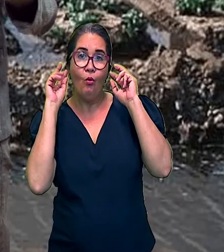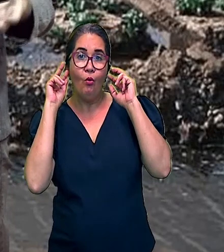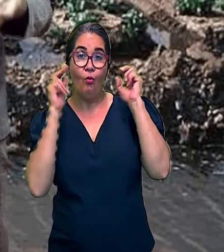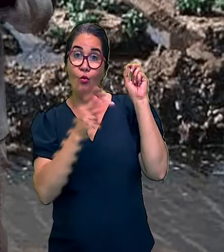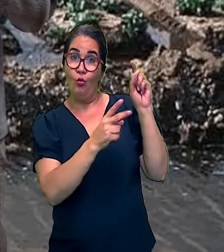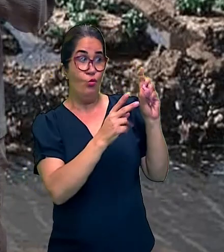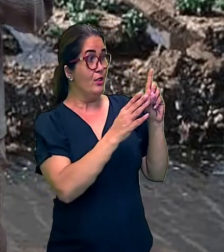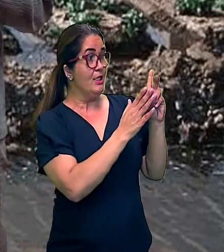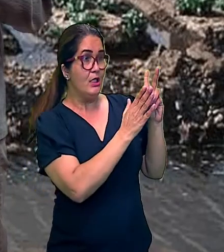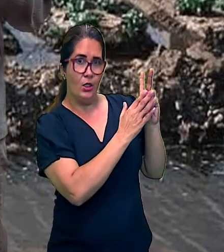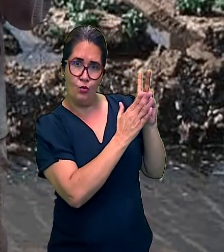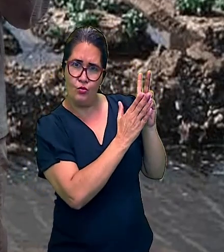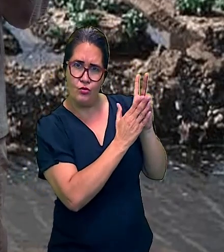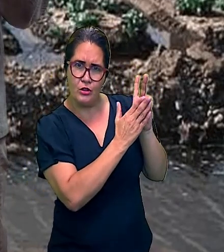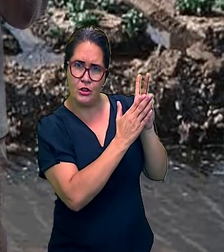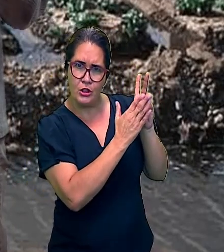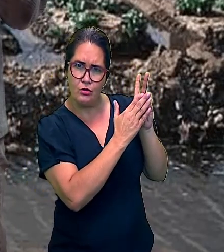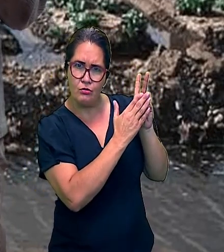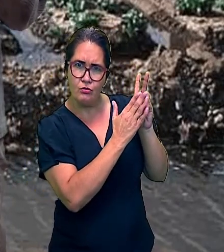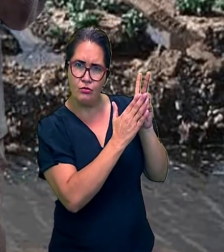respeitam a natureza. É uma